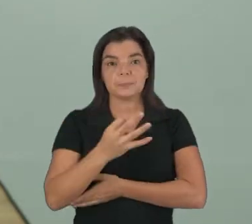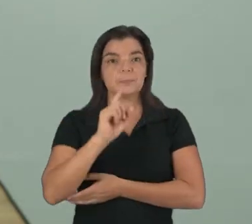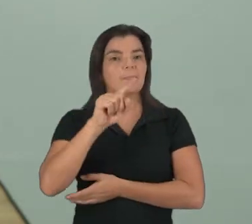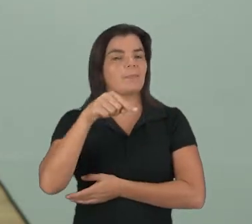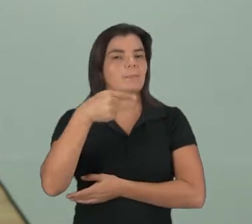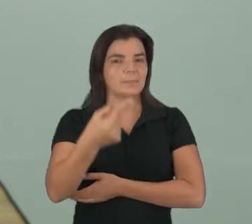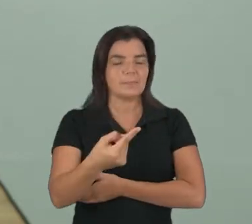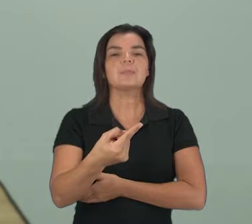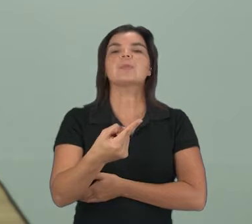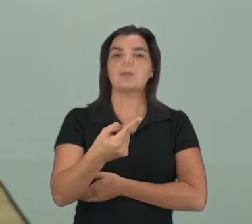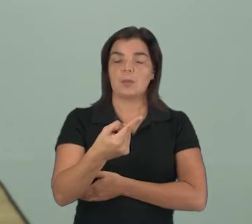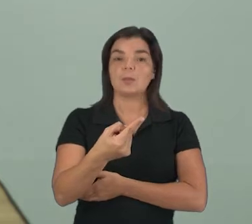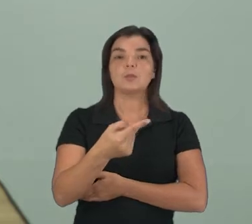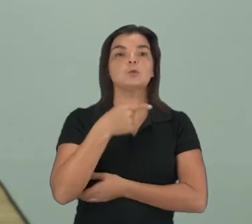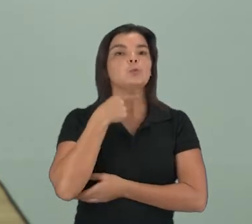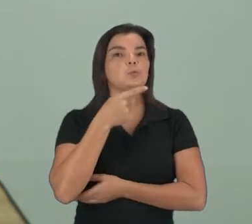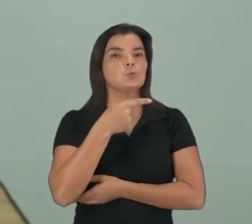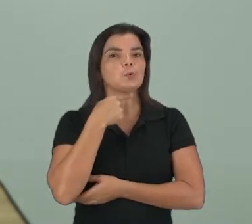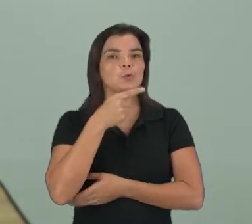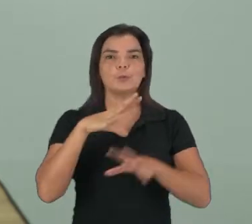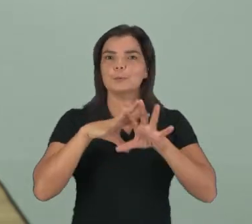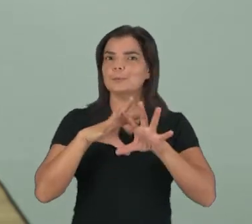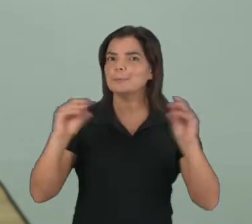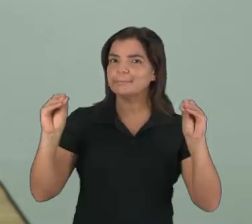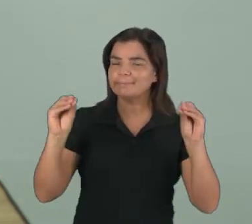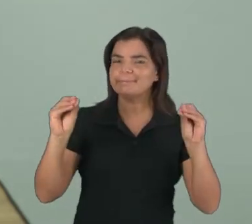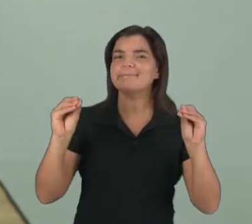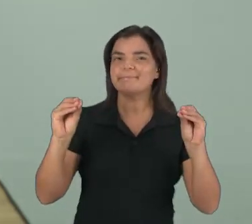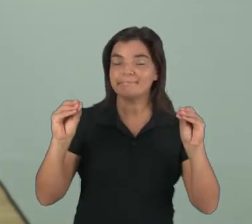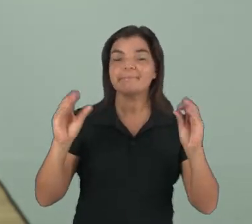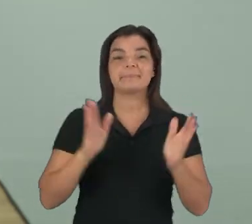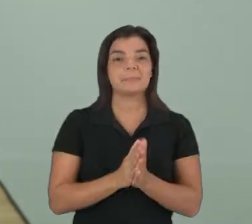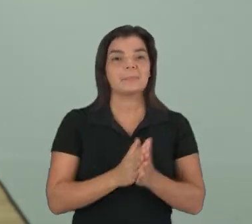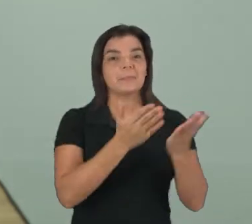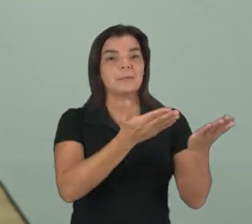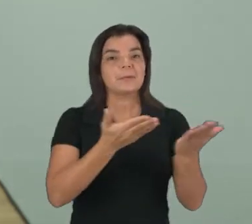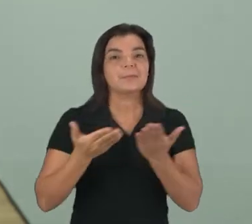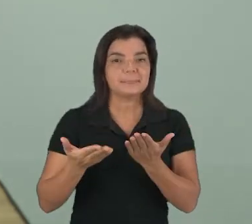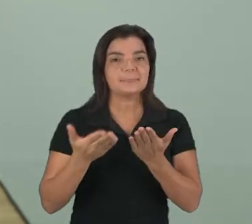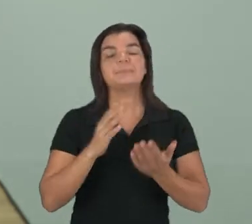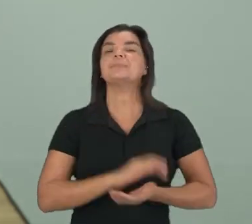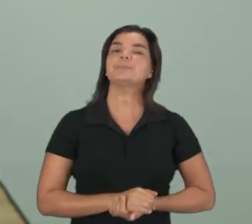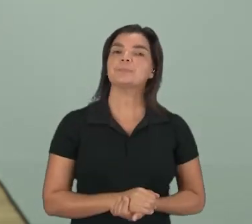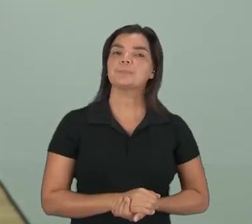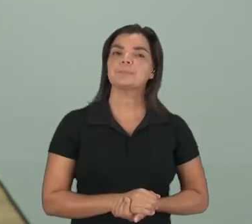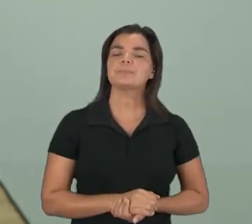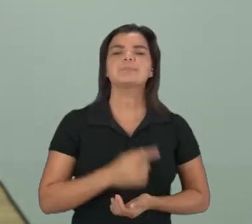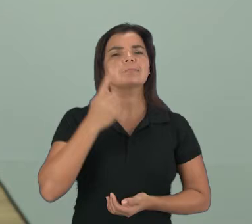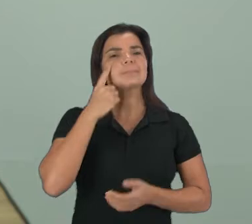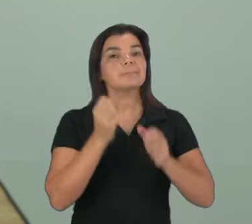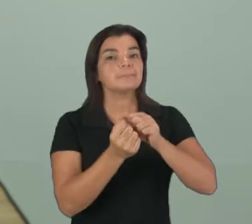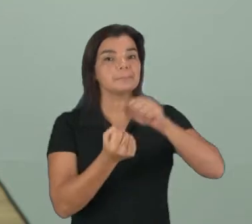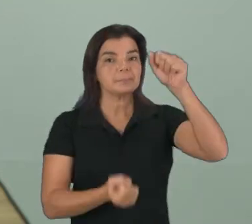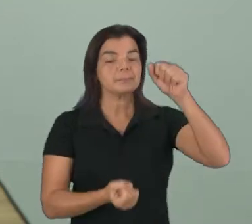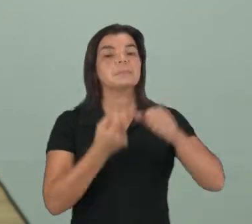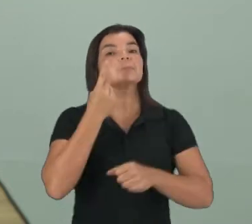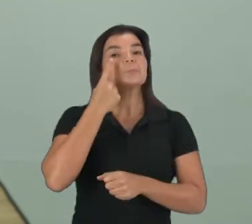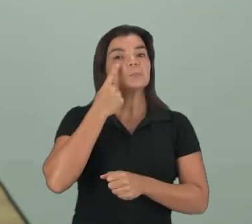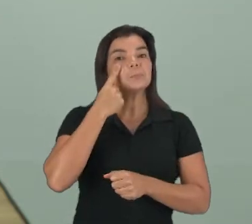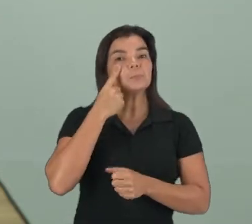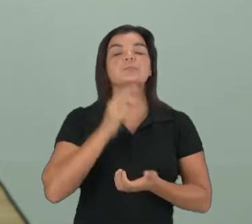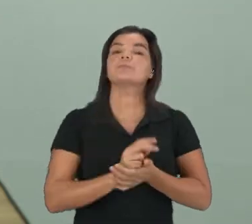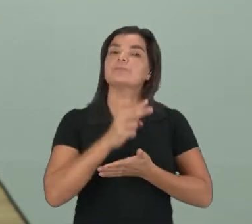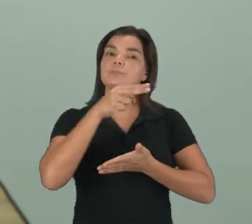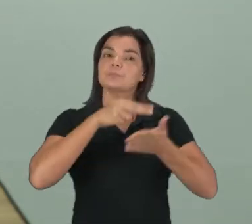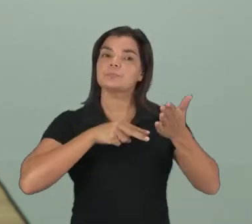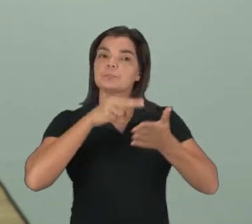após ela, muitas das suas dúvidas serão sanadas, tá certo? Então eu quero te convidar agora comigo, lá no cartaz, para fazermos a